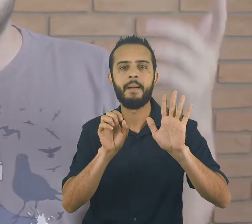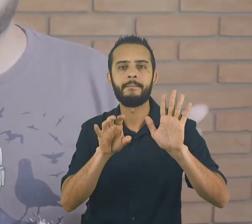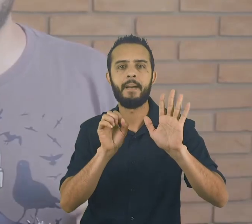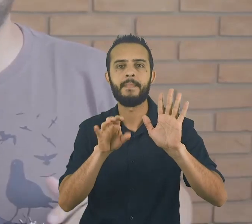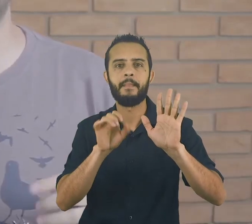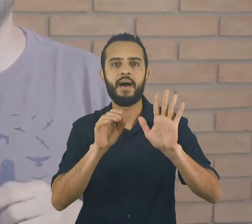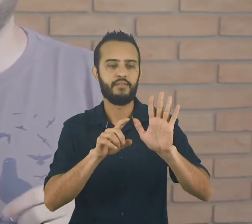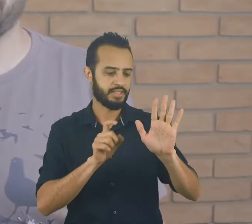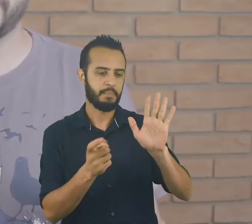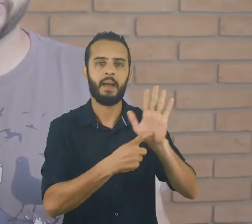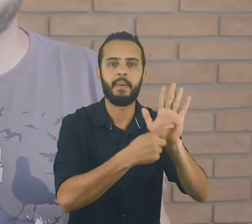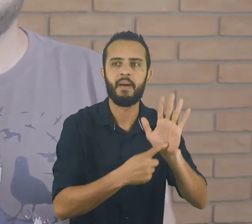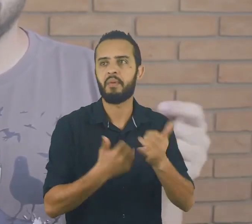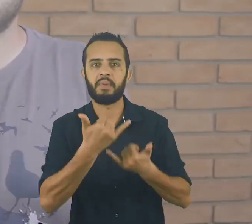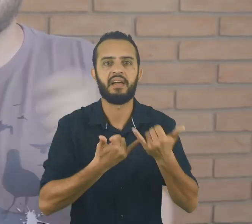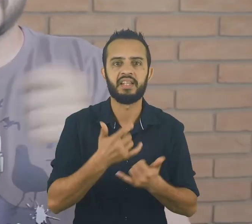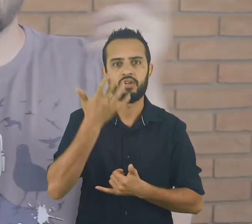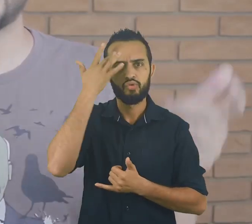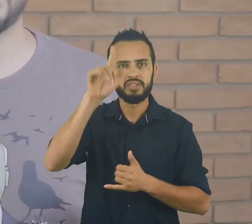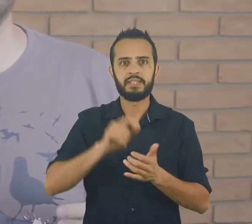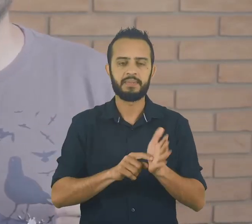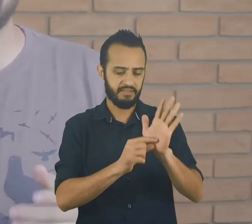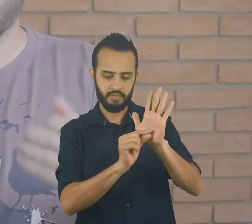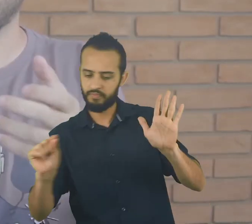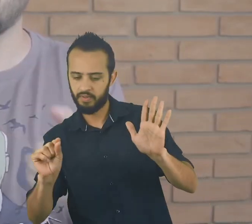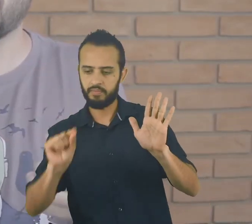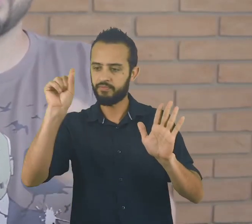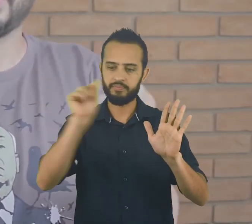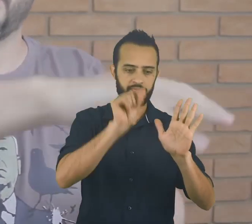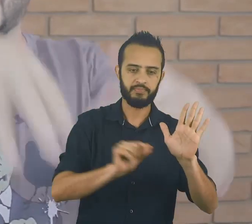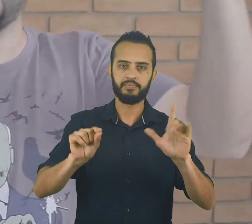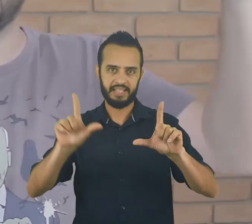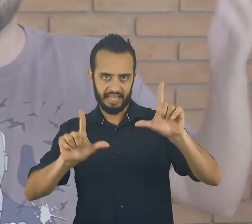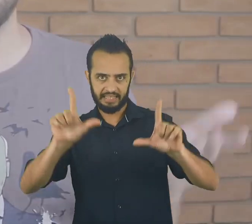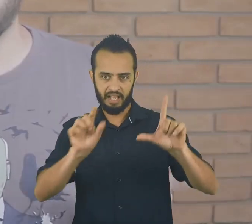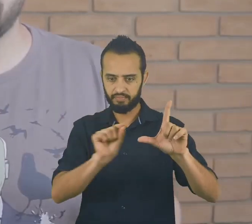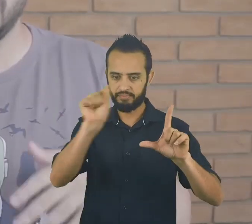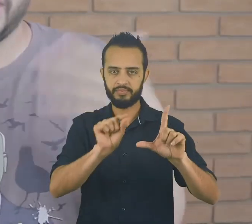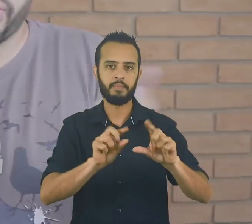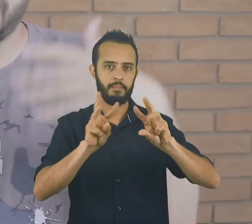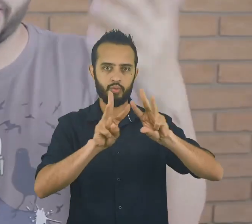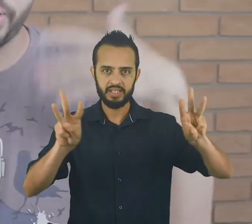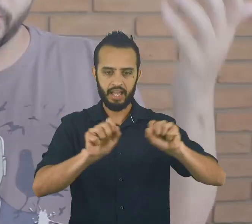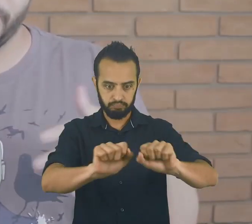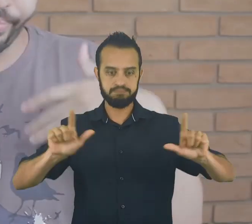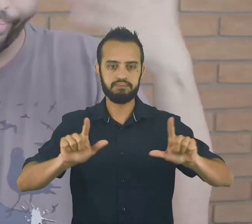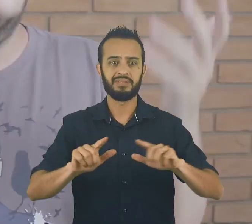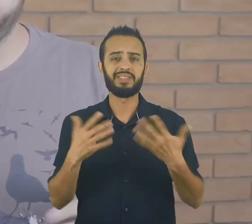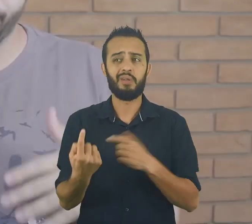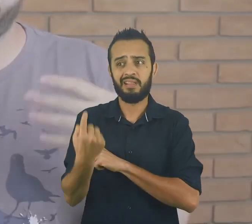que perseguir, uma coisa que você tinha que, sei lá, sair arrastar uma coisa daqui pra lá pra poder abrir o site. Então era uma